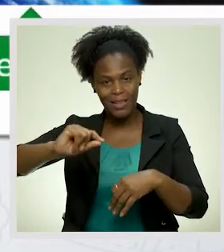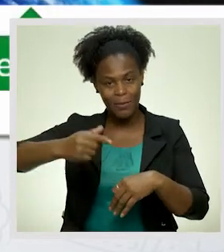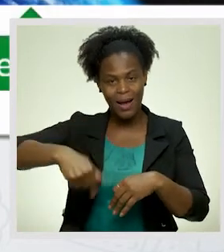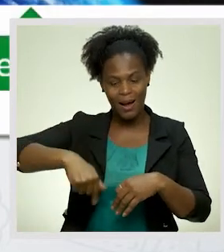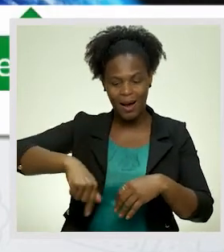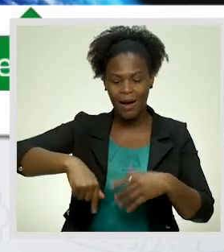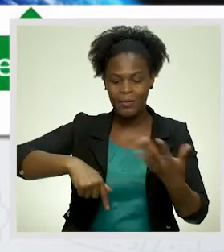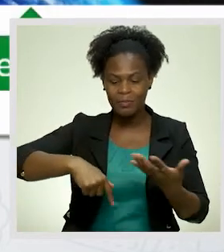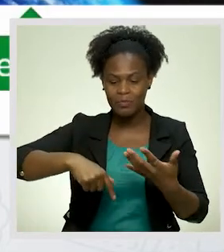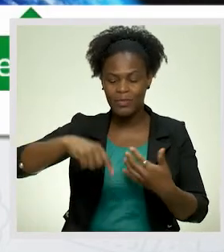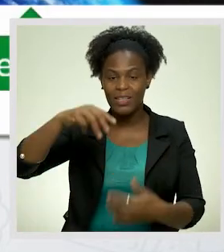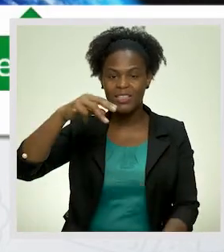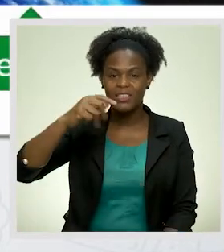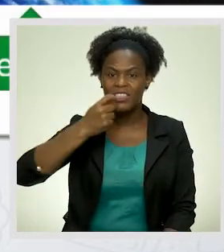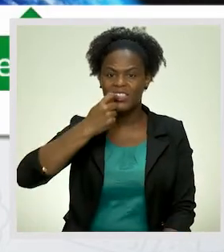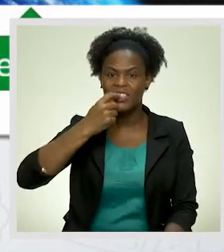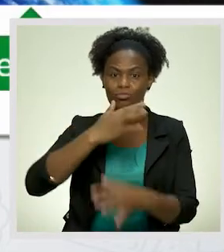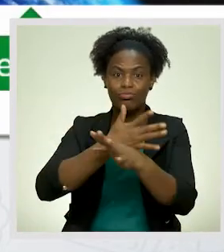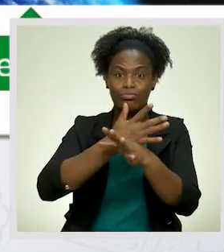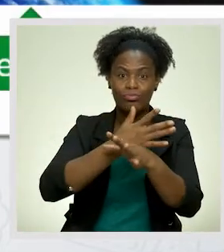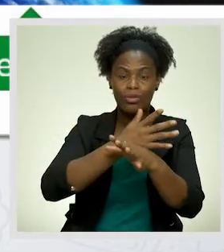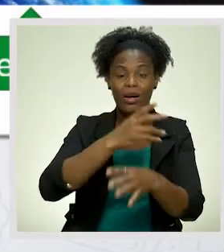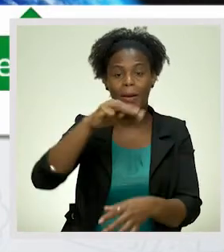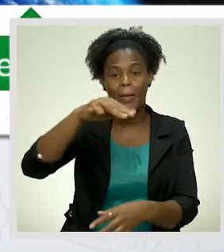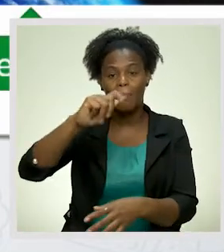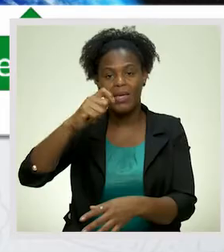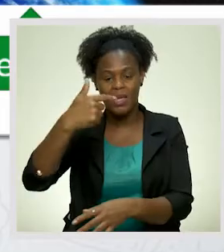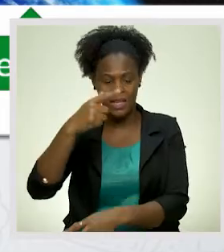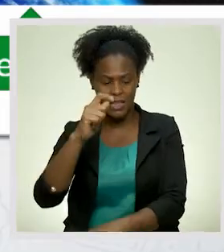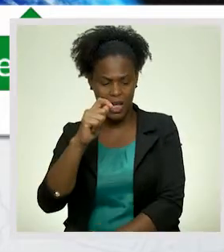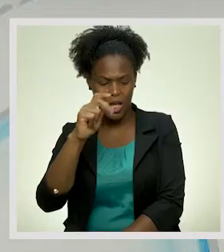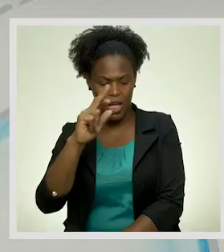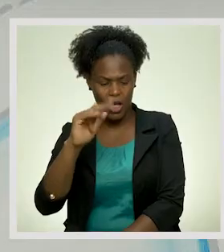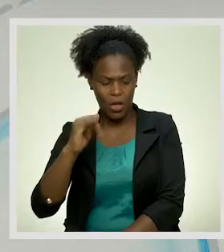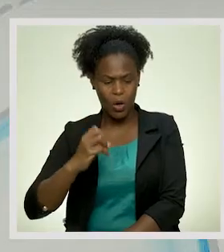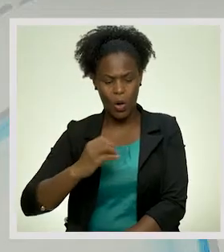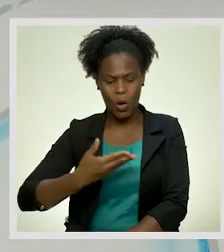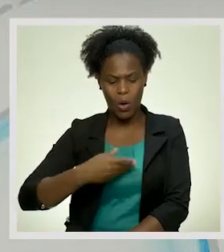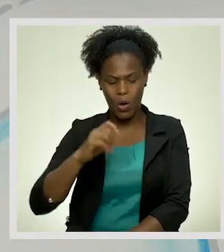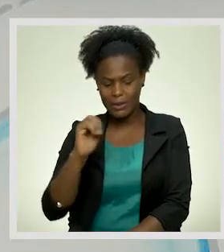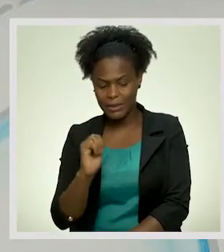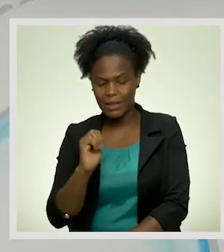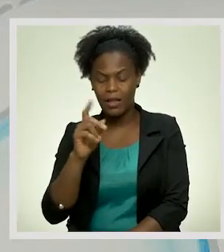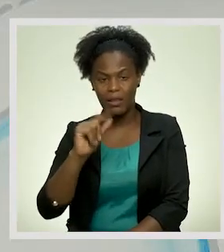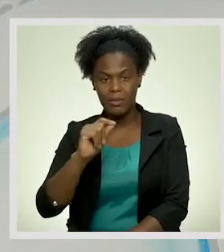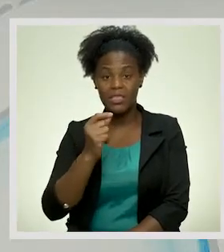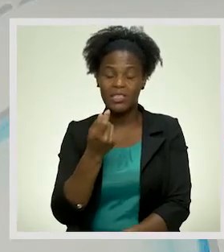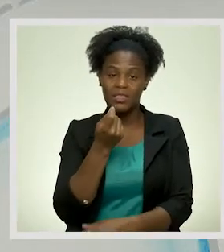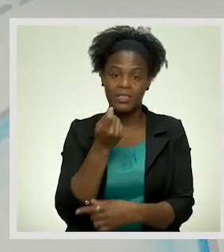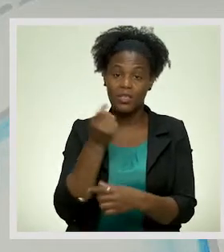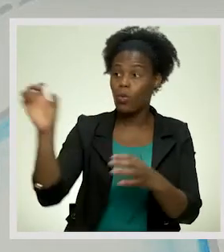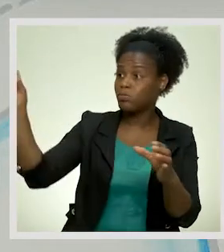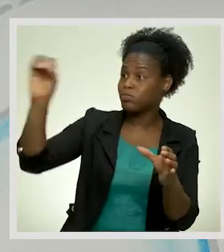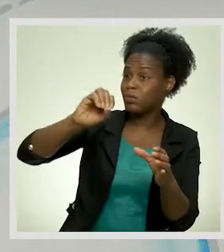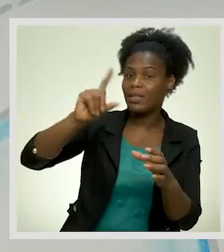os meteoroides. Cometas e meteoroides também são astros que fazem